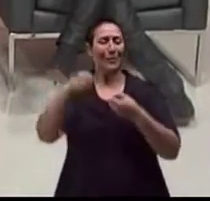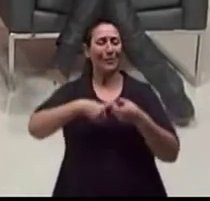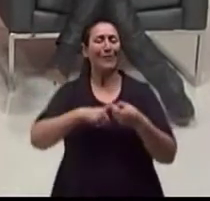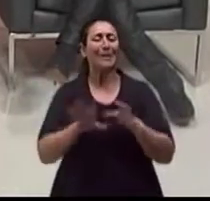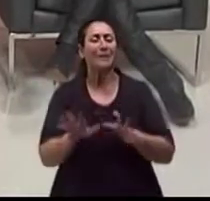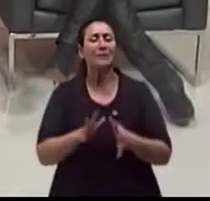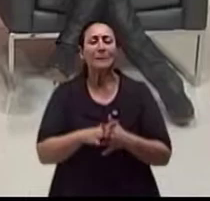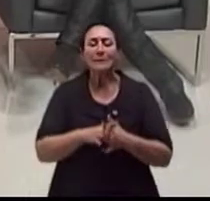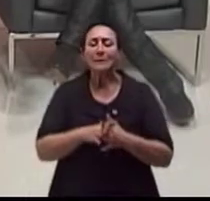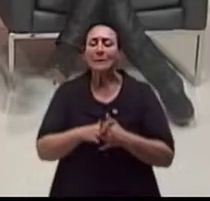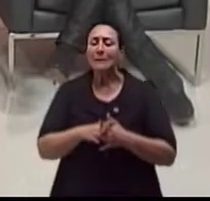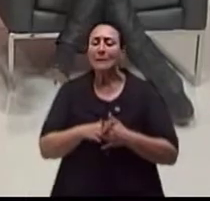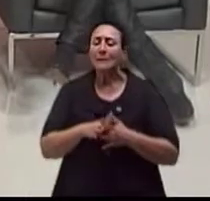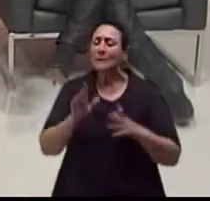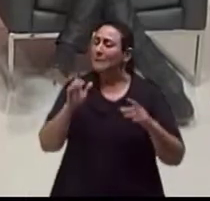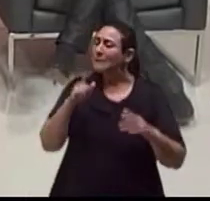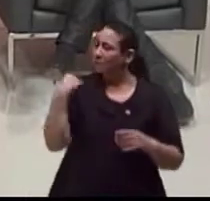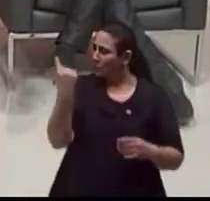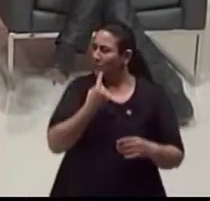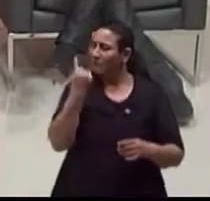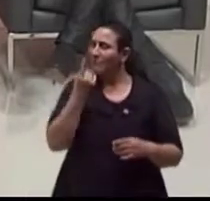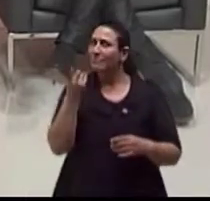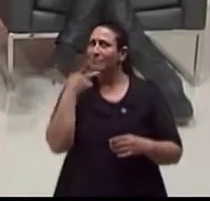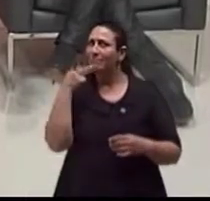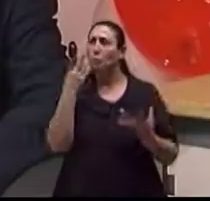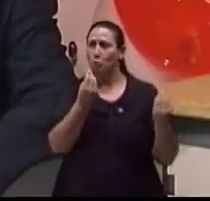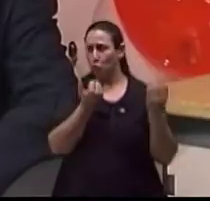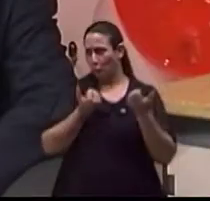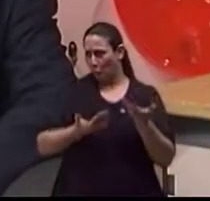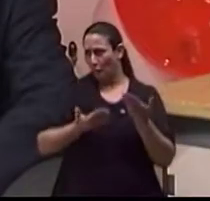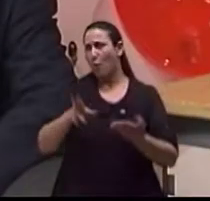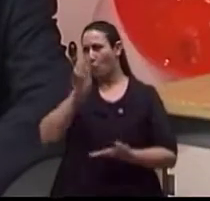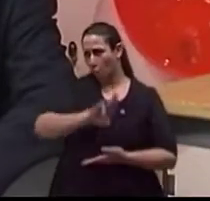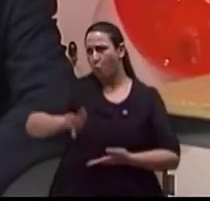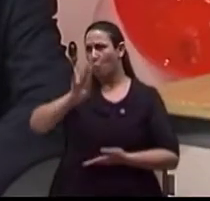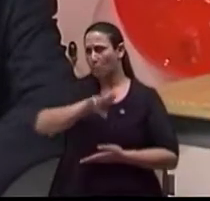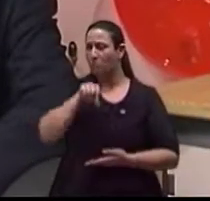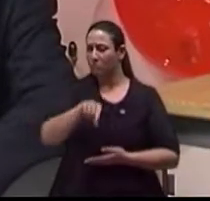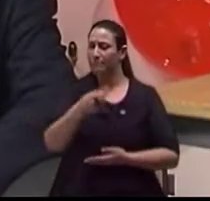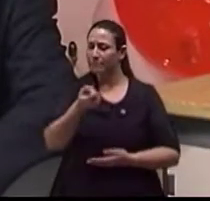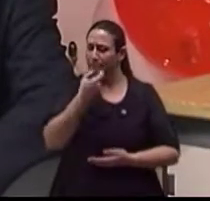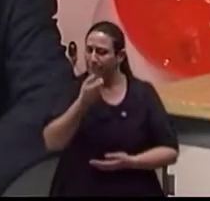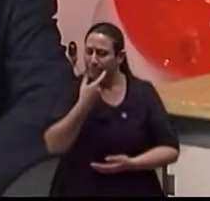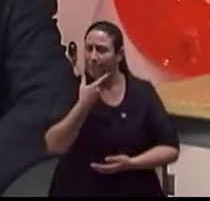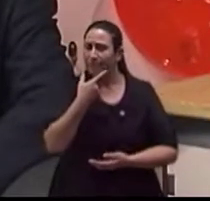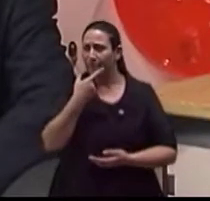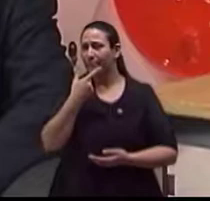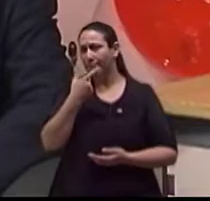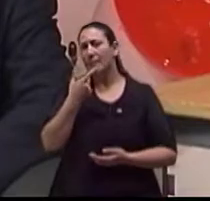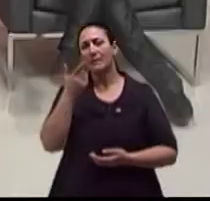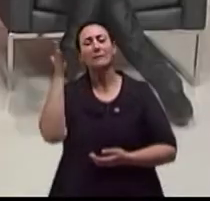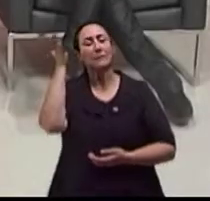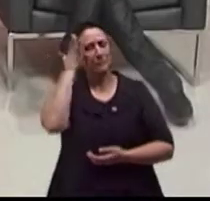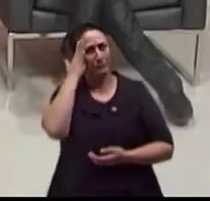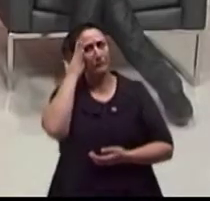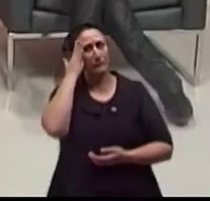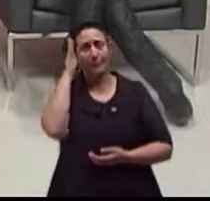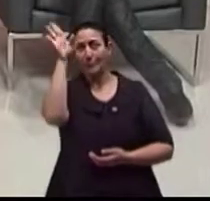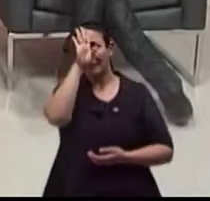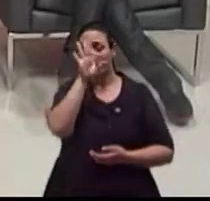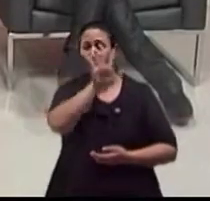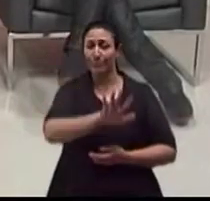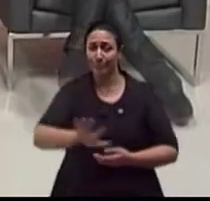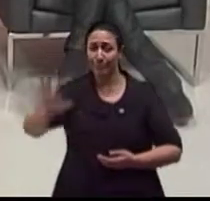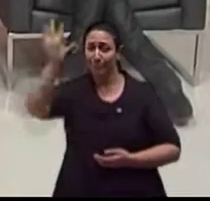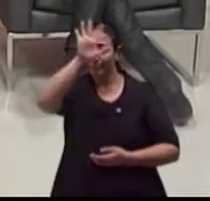doutor a gente falou na questão inclusive dos jovens fazendo uso dessas dessas medicações nós sabemos que o Brasil infelizmente